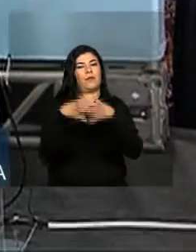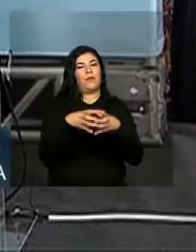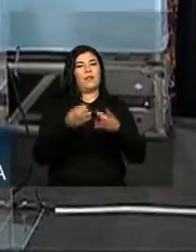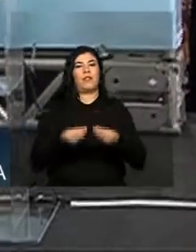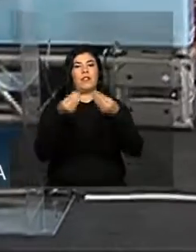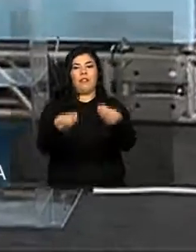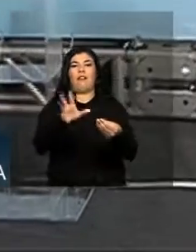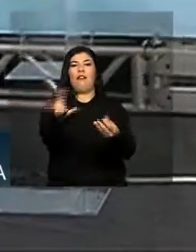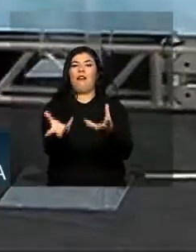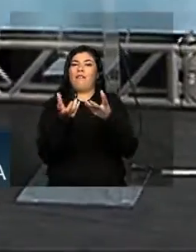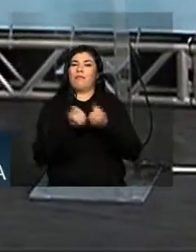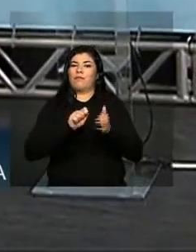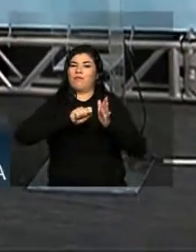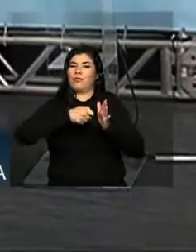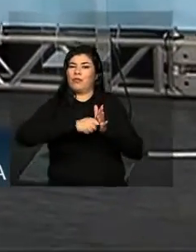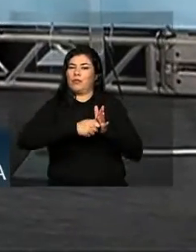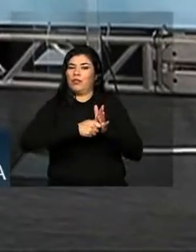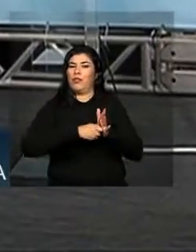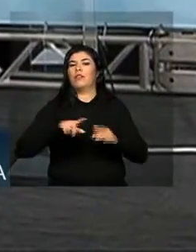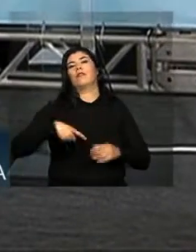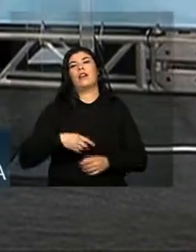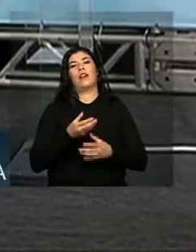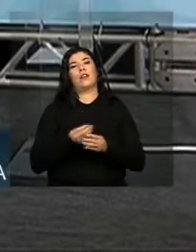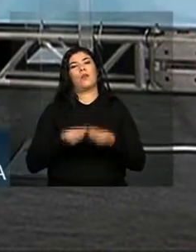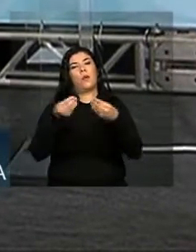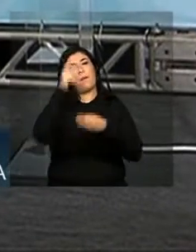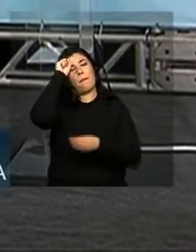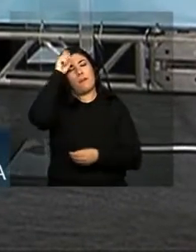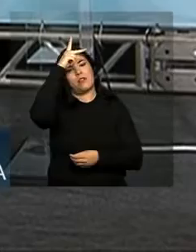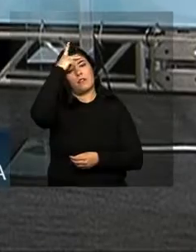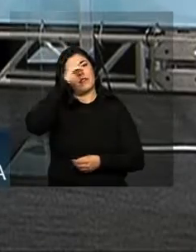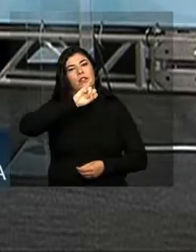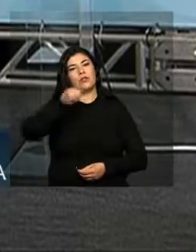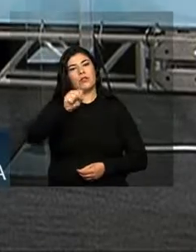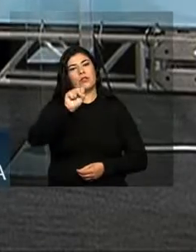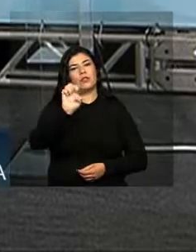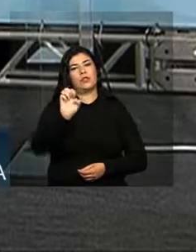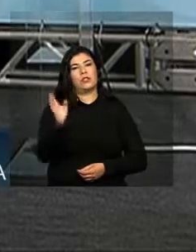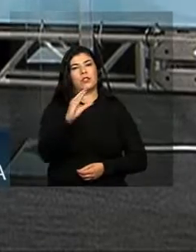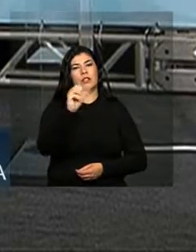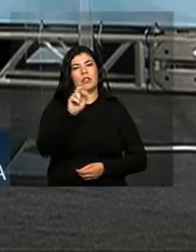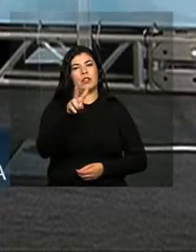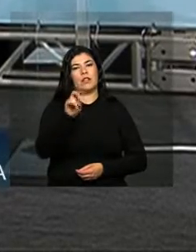unidade habitacional das mãos do prefeito de Feira de Santana, José Ronaldo de Carvalho.